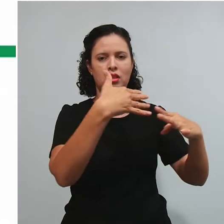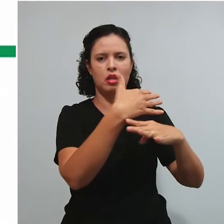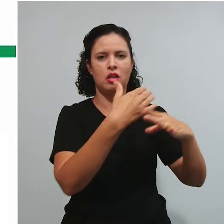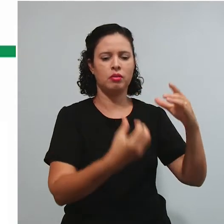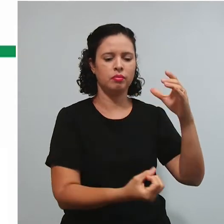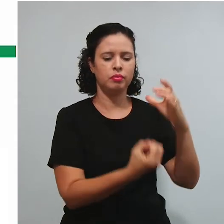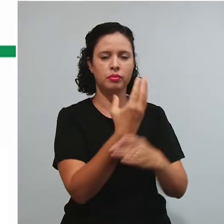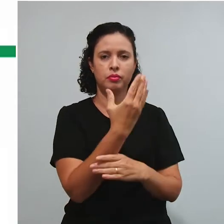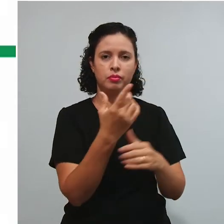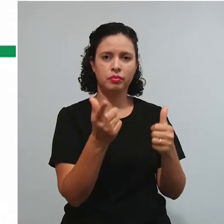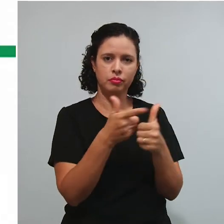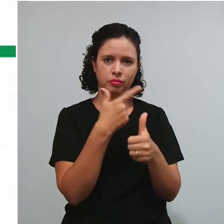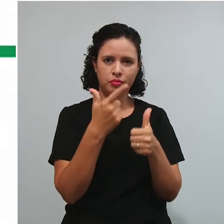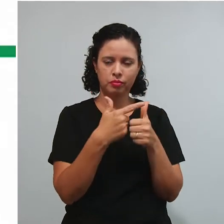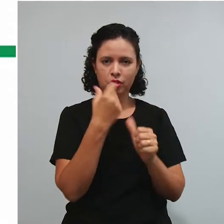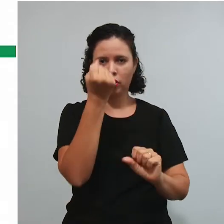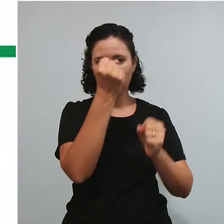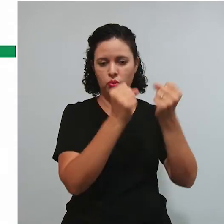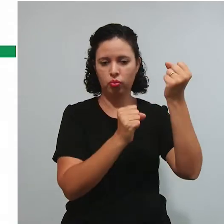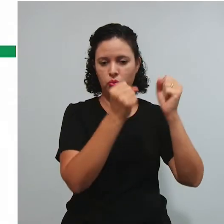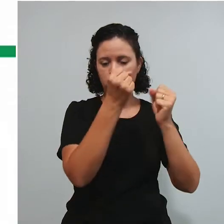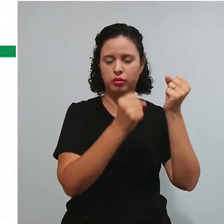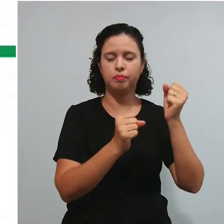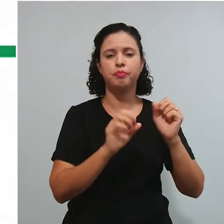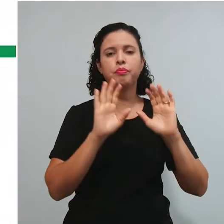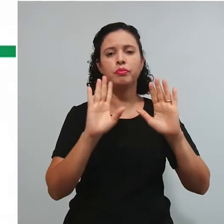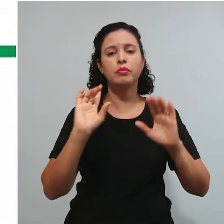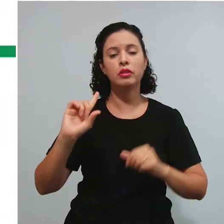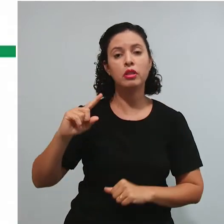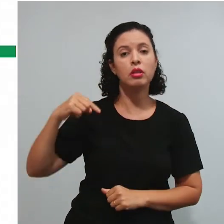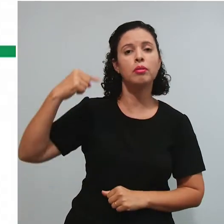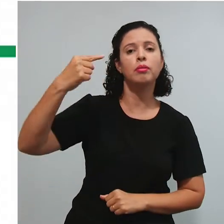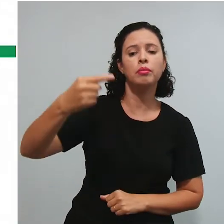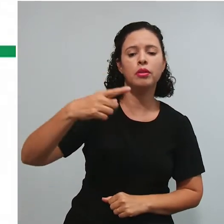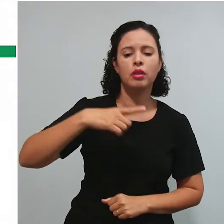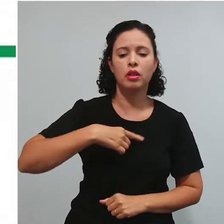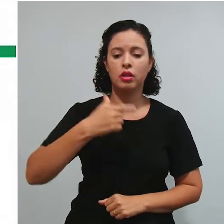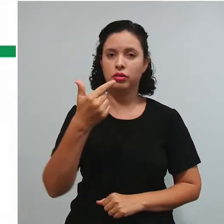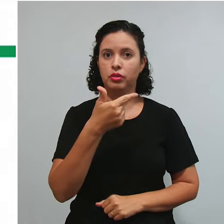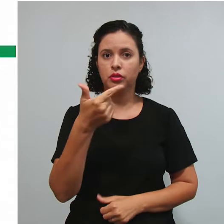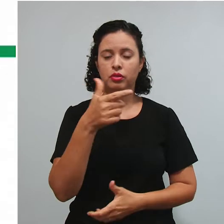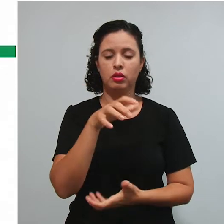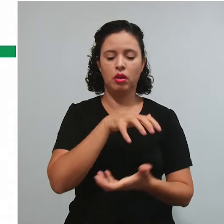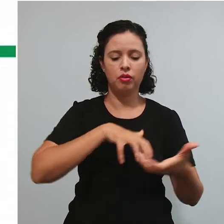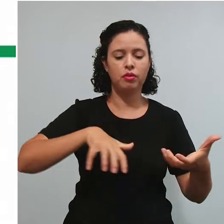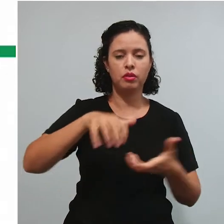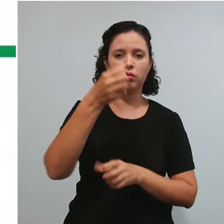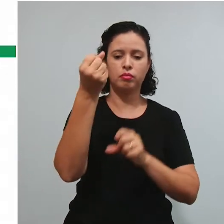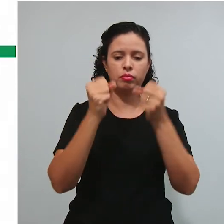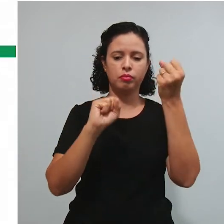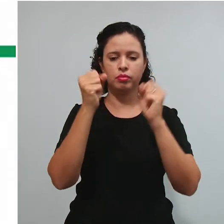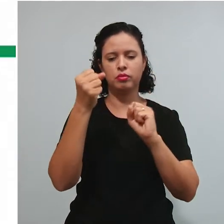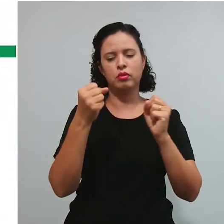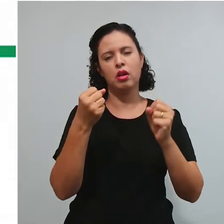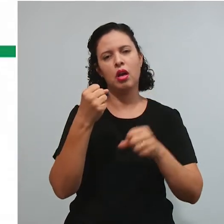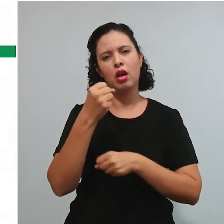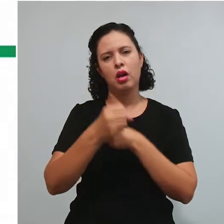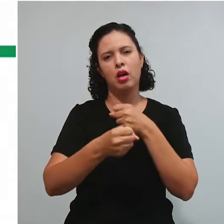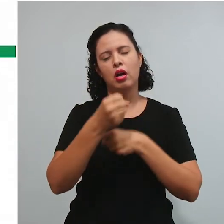Depois da segunda Revolução Industrial, que começou aí por volta de 1860